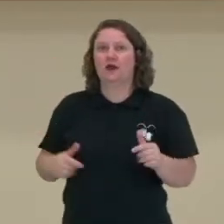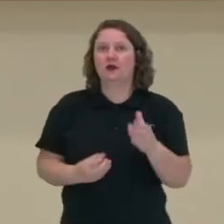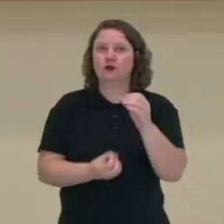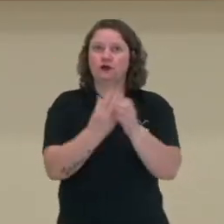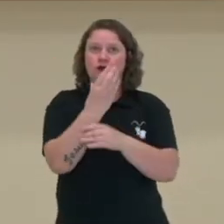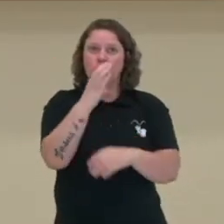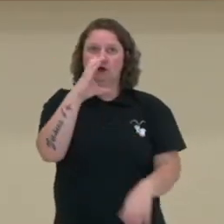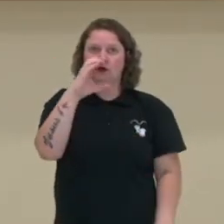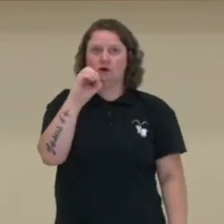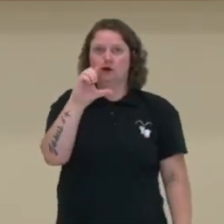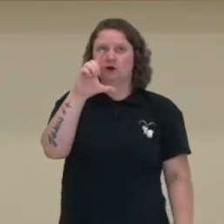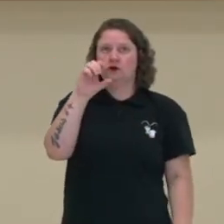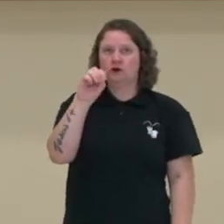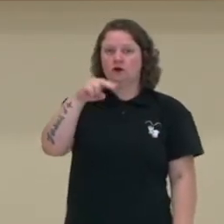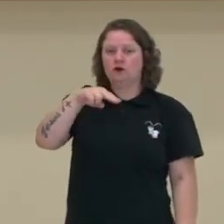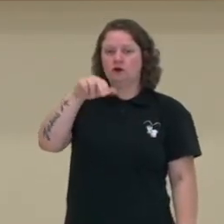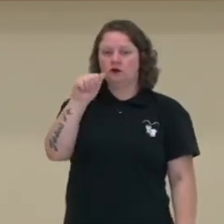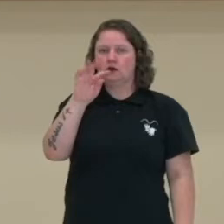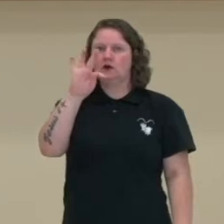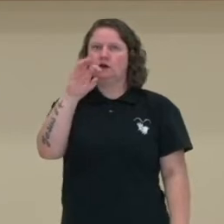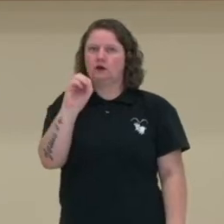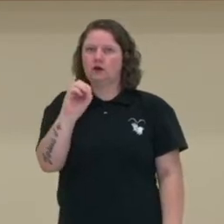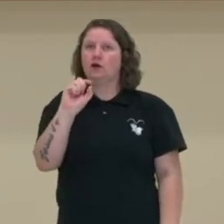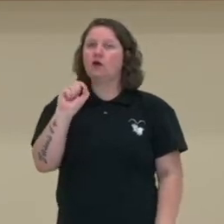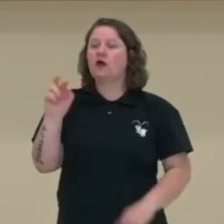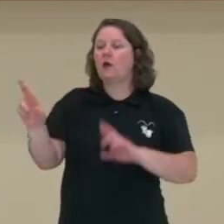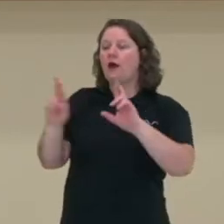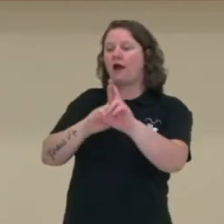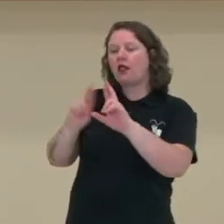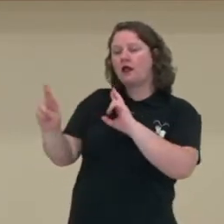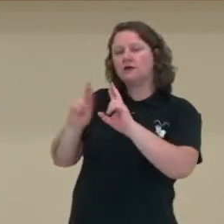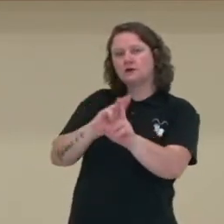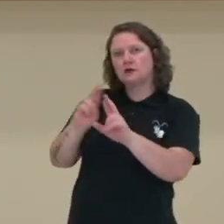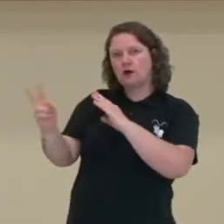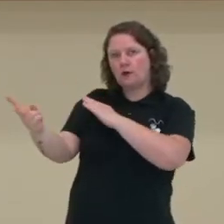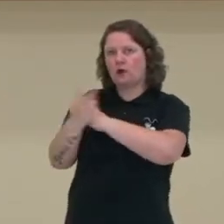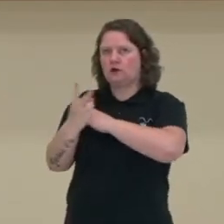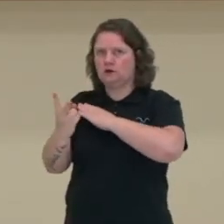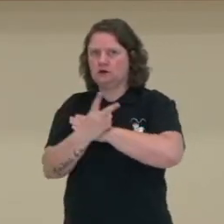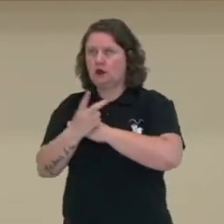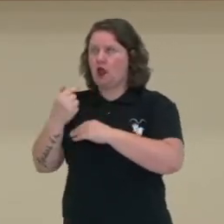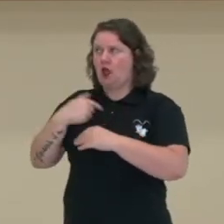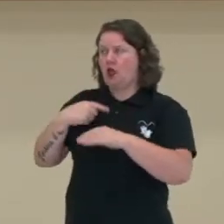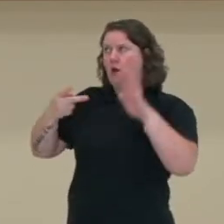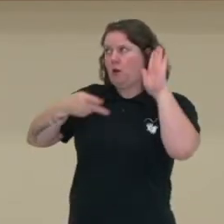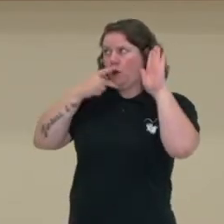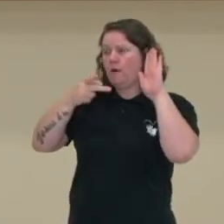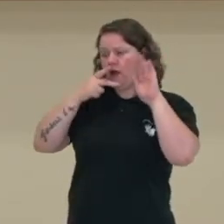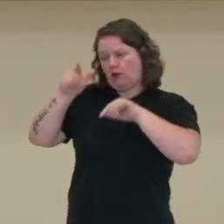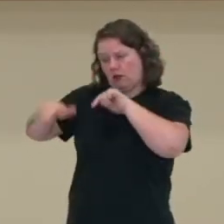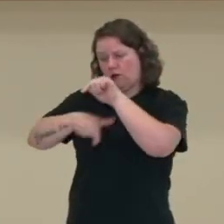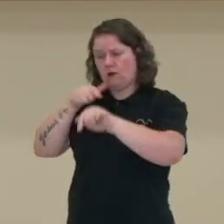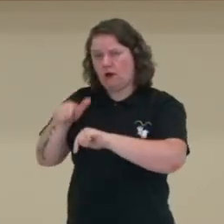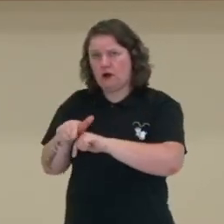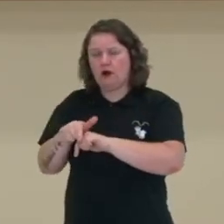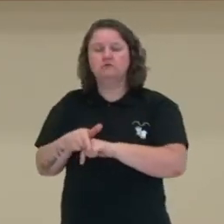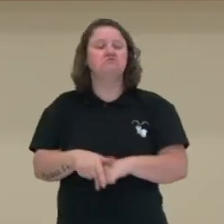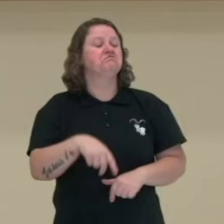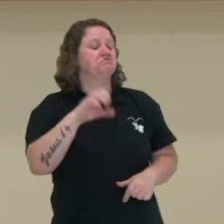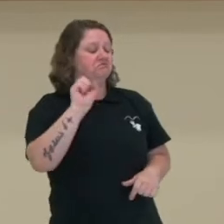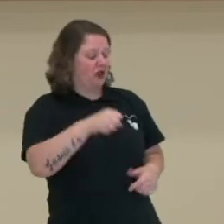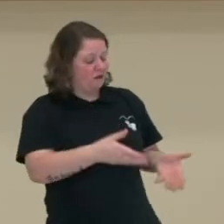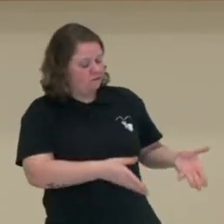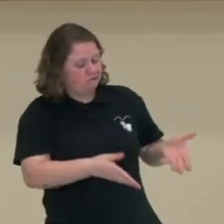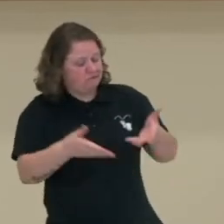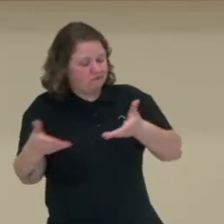uma espécie de relação de proteção. Então eles prometiam trabalhar nas terras, se por acaso o Senhor deixasse eles